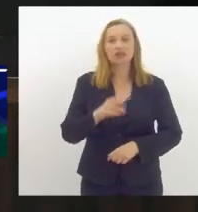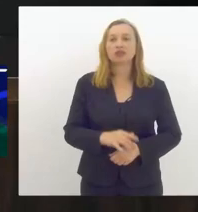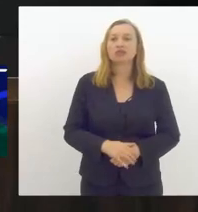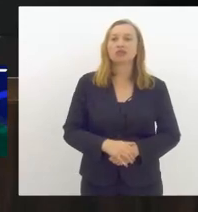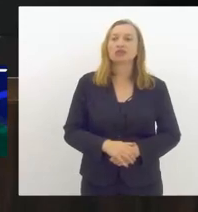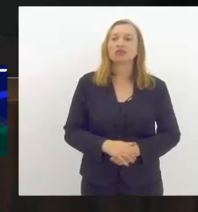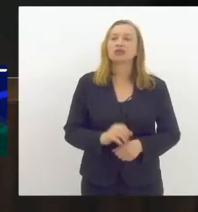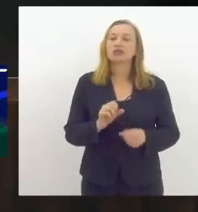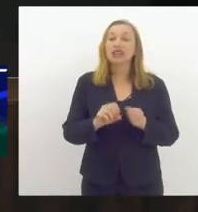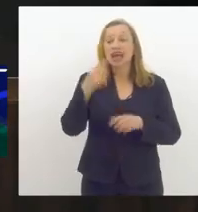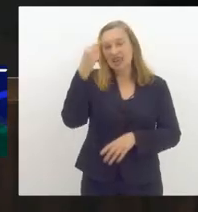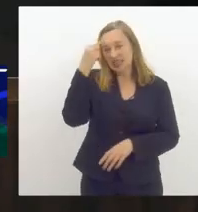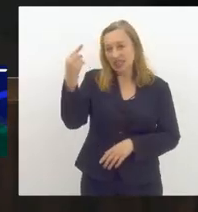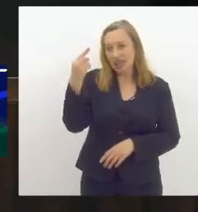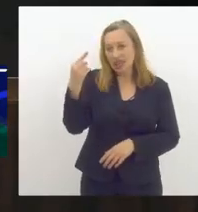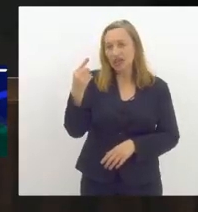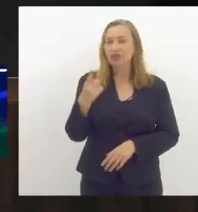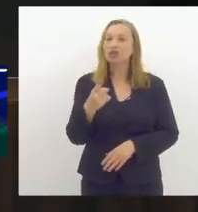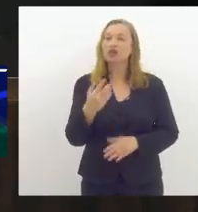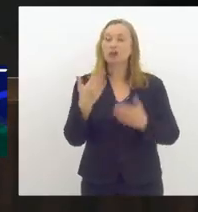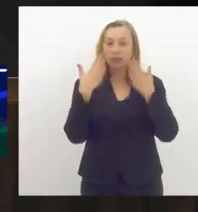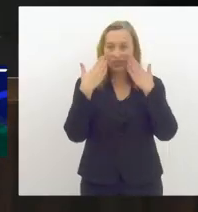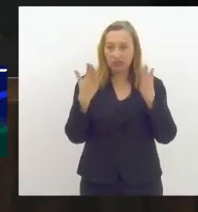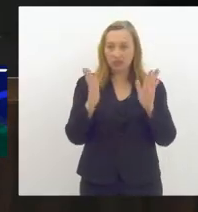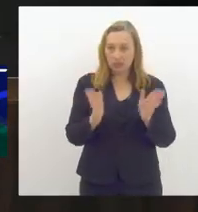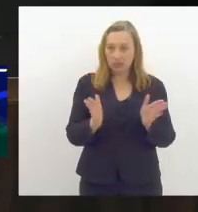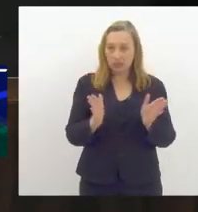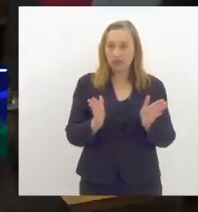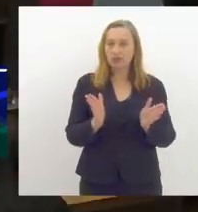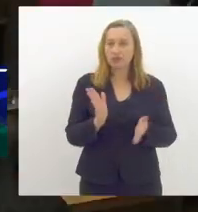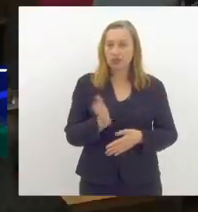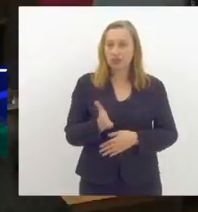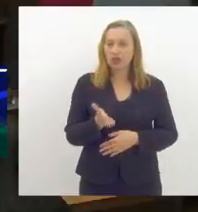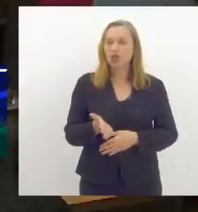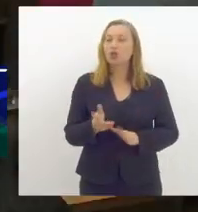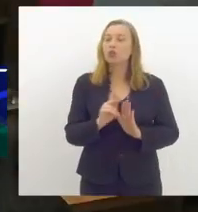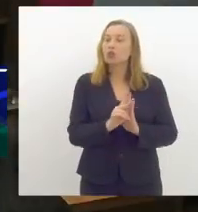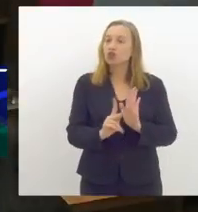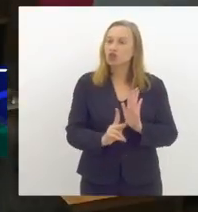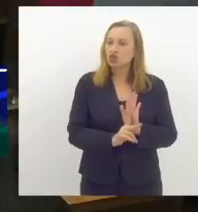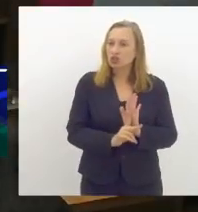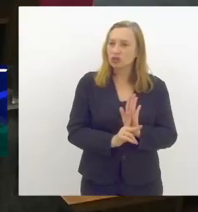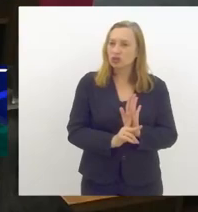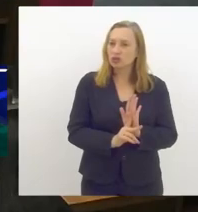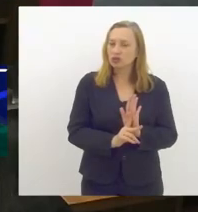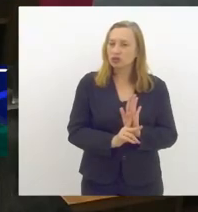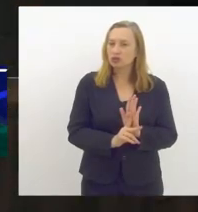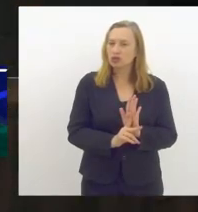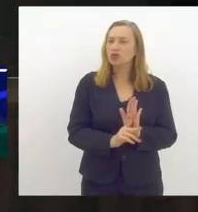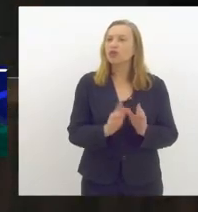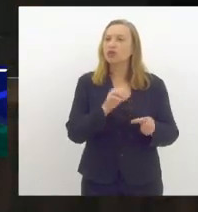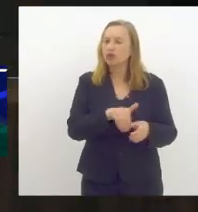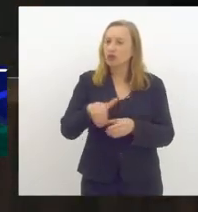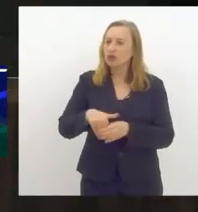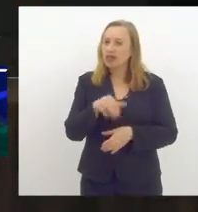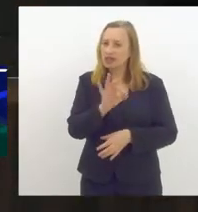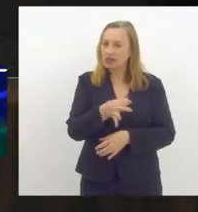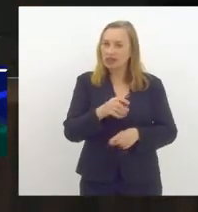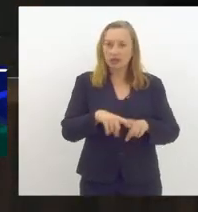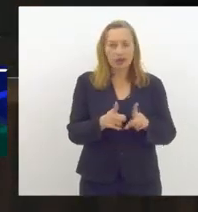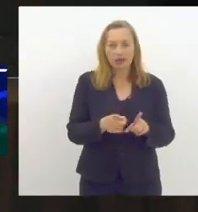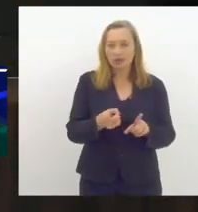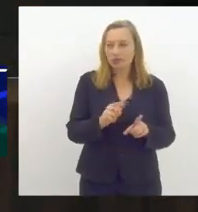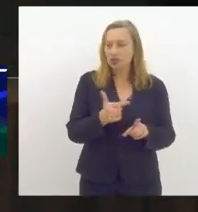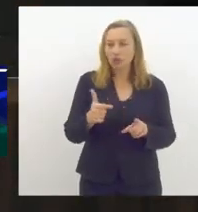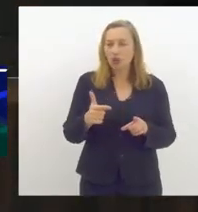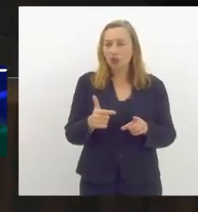fazer a ideia do que a gente apresentou o projeto nós vamos voltar logicamente mas